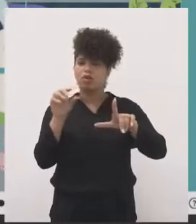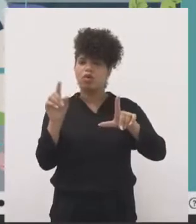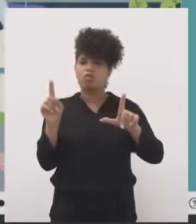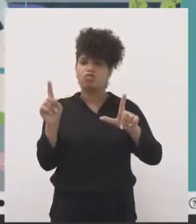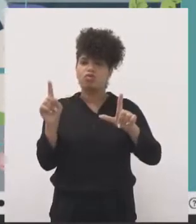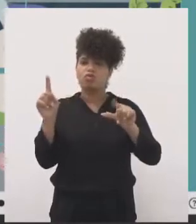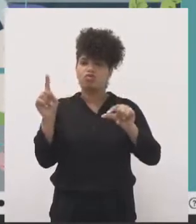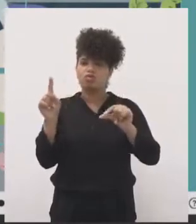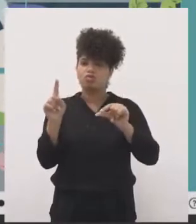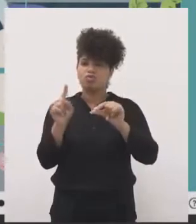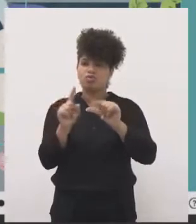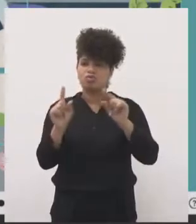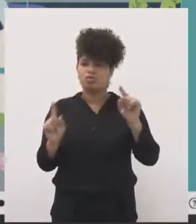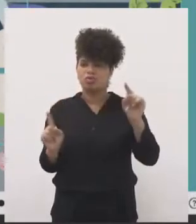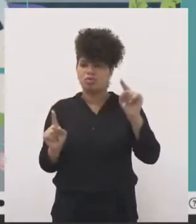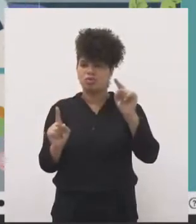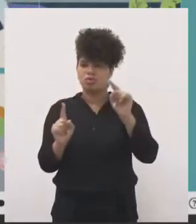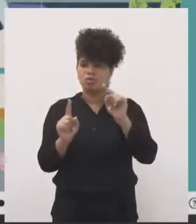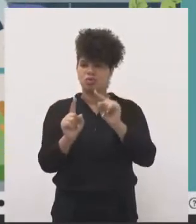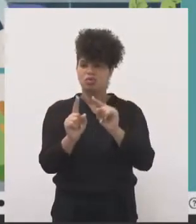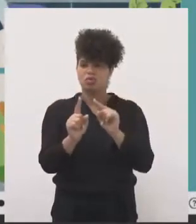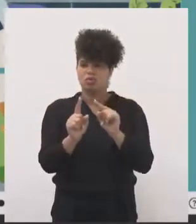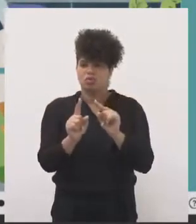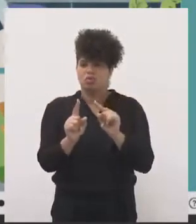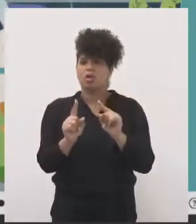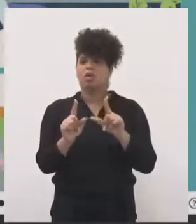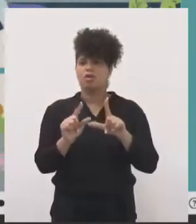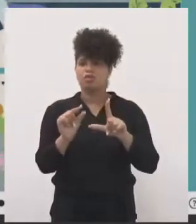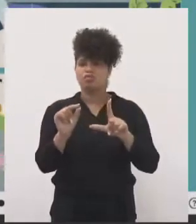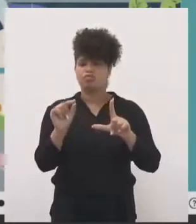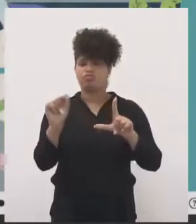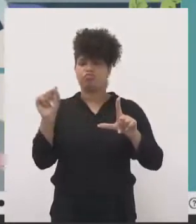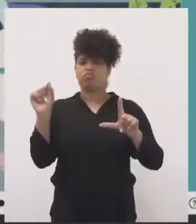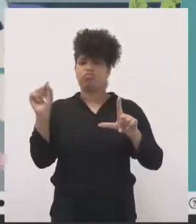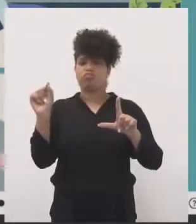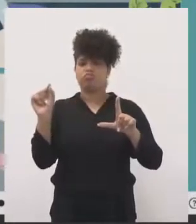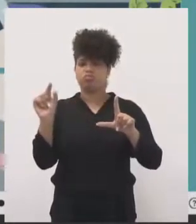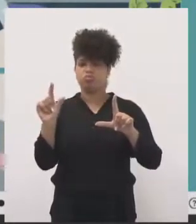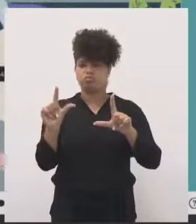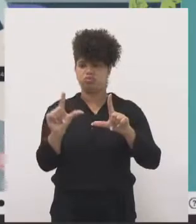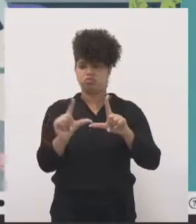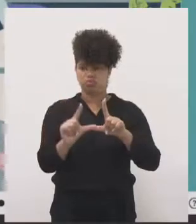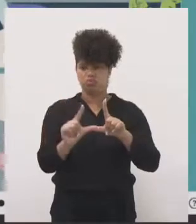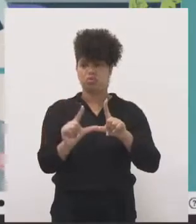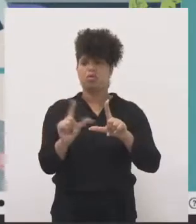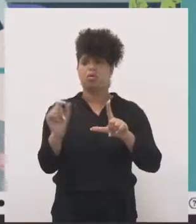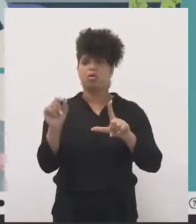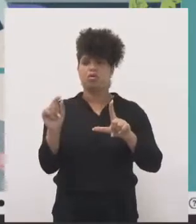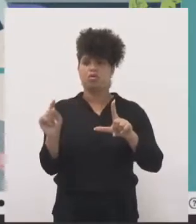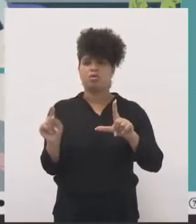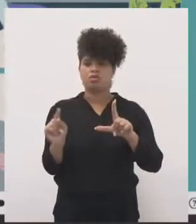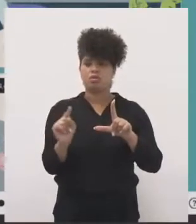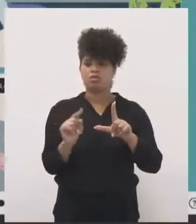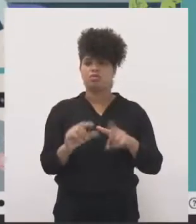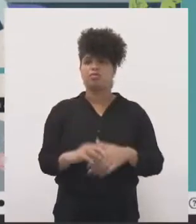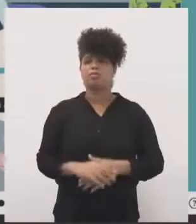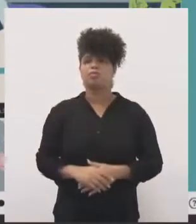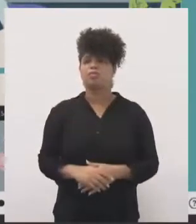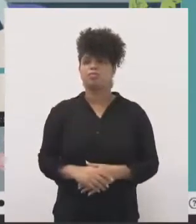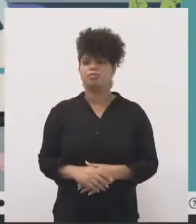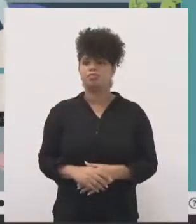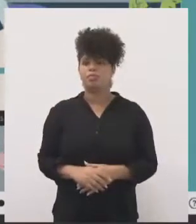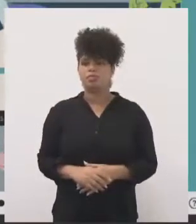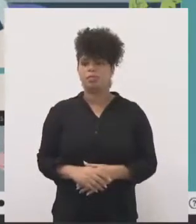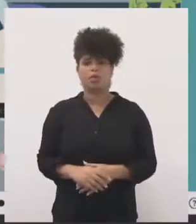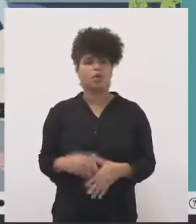essas alças laterais, que eu posso clicar nas alças laterais, eu posso aumentar o tamanho do bicho, do elemento, do